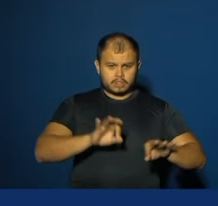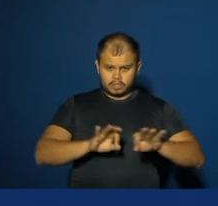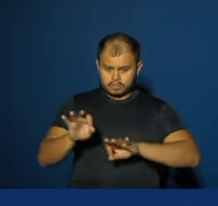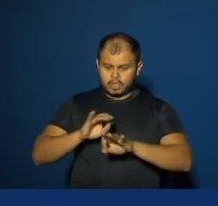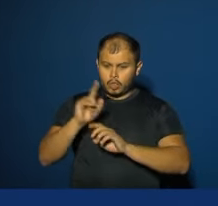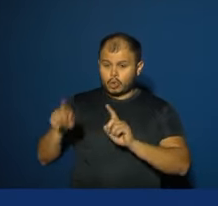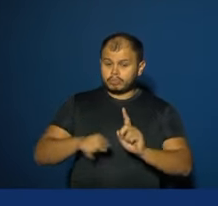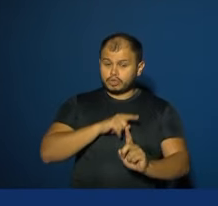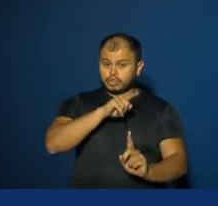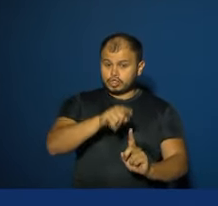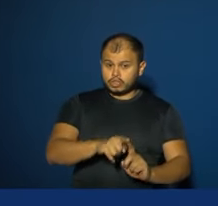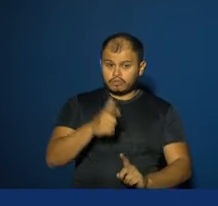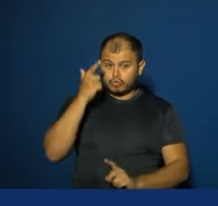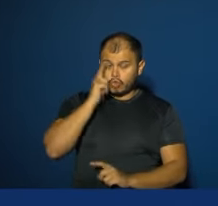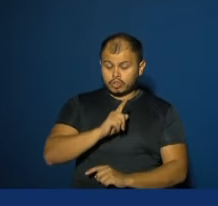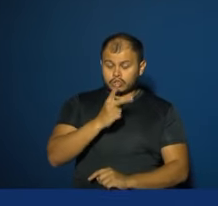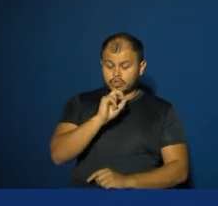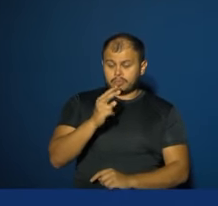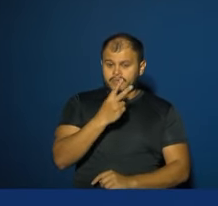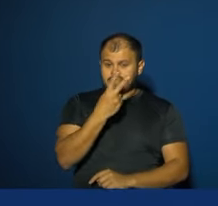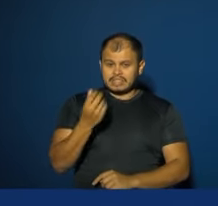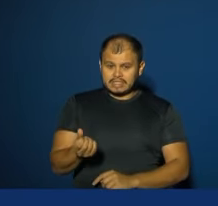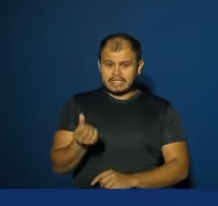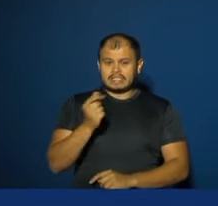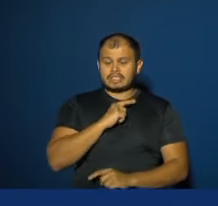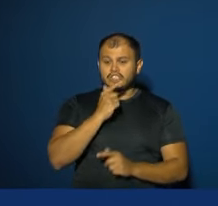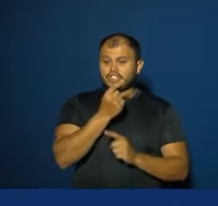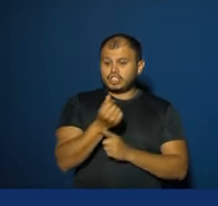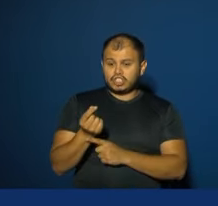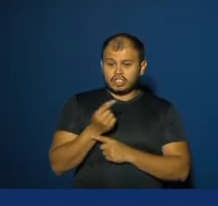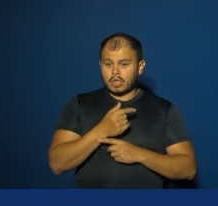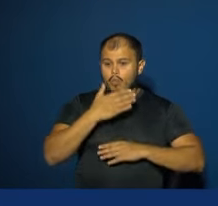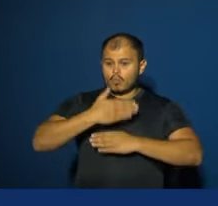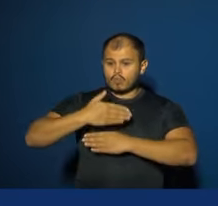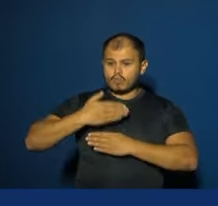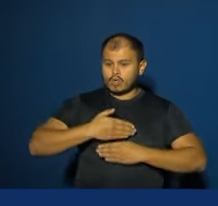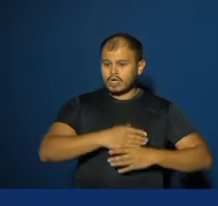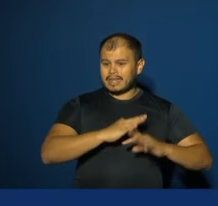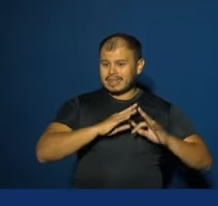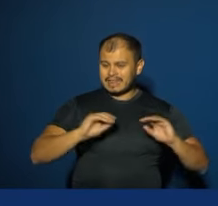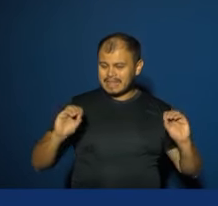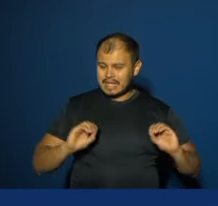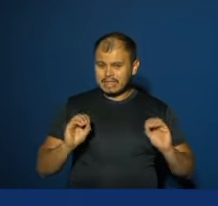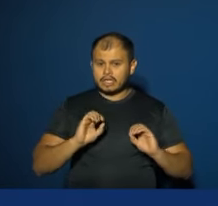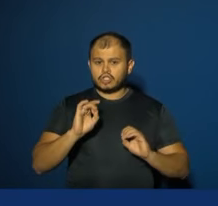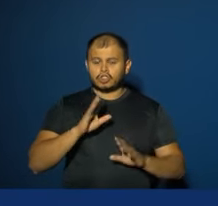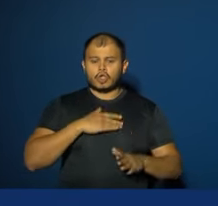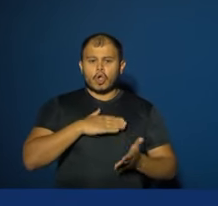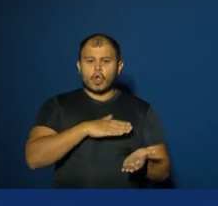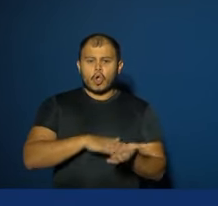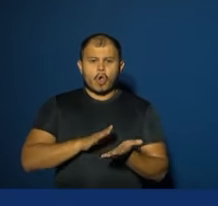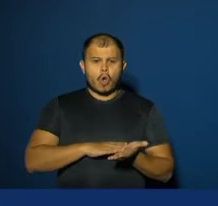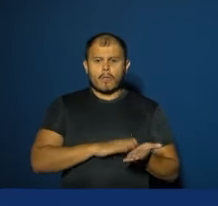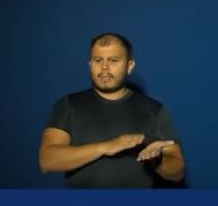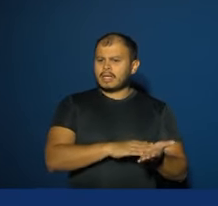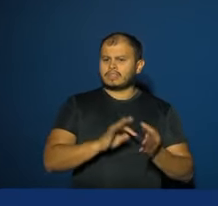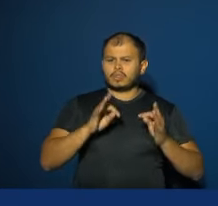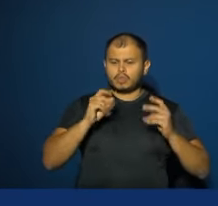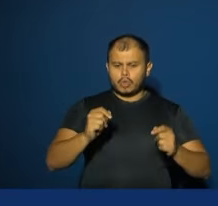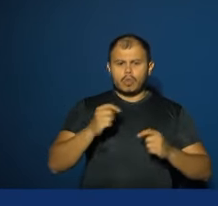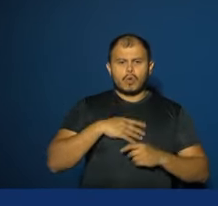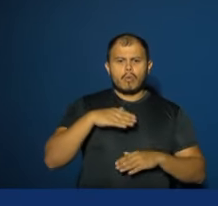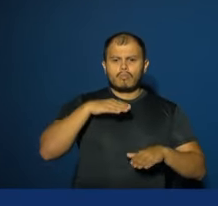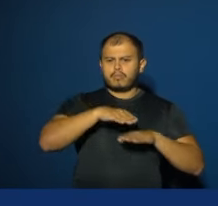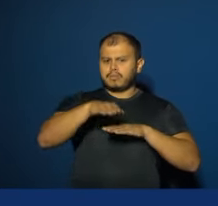objetivo de chegar a 2026 sem nenhum dinheiro nas nossas nos nossos pedágios né ter apenas cobrança com meios digitais free Flow e os